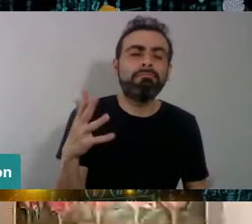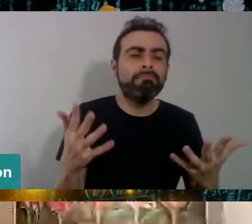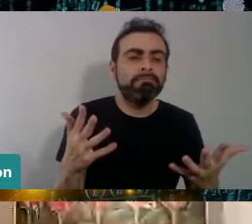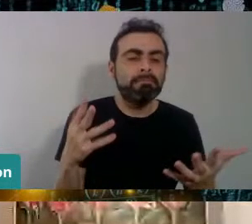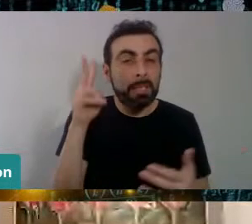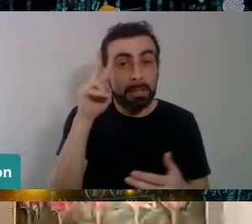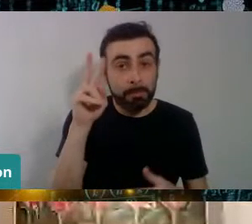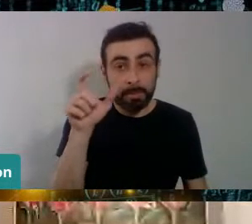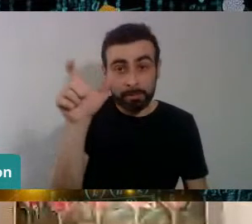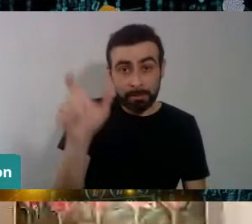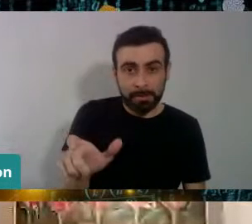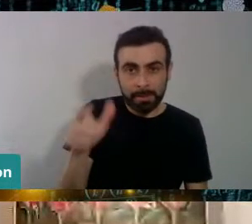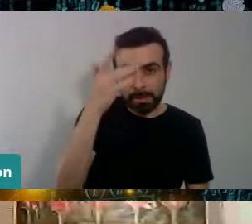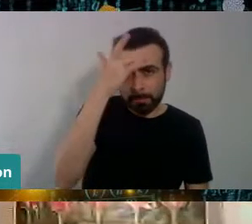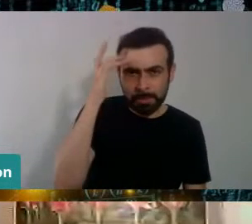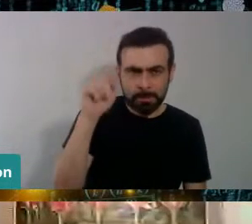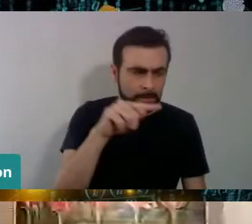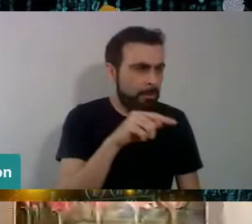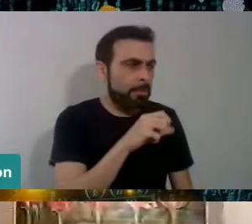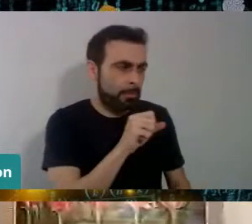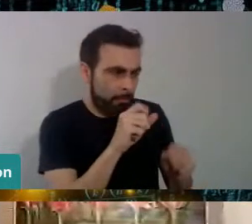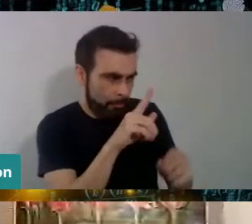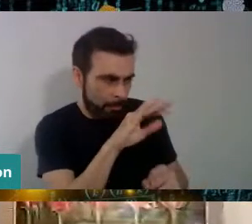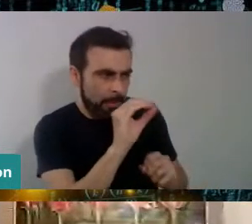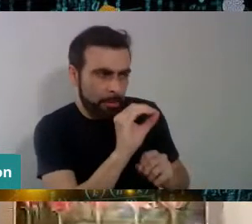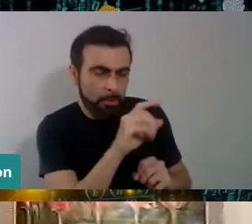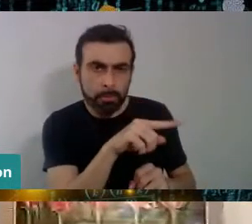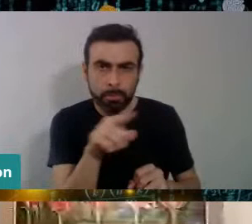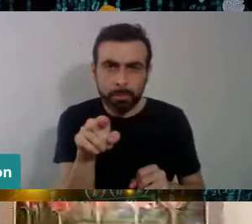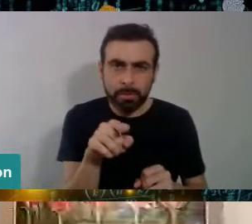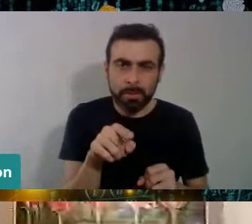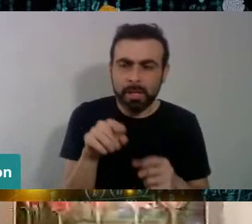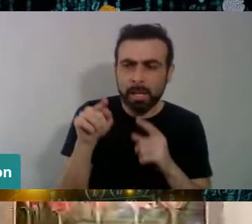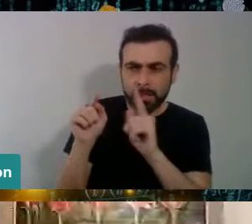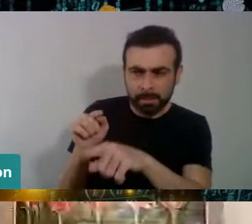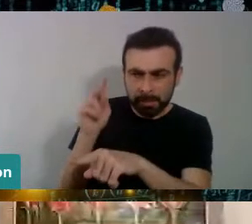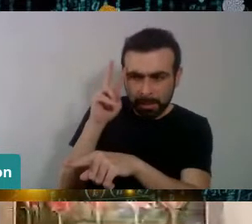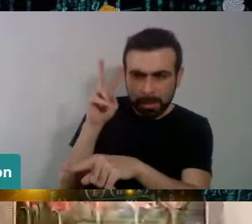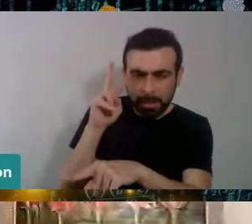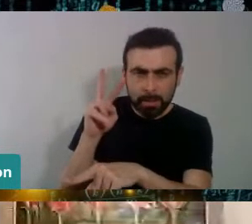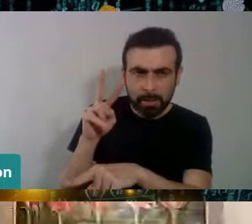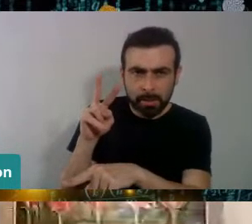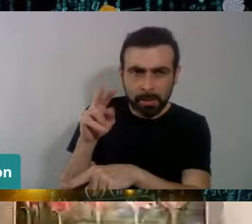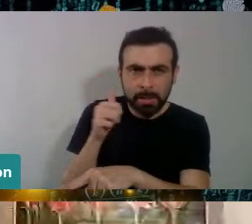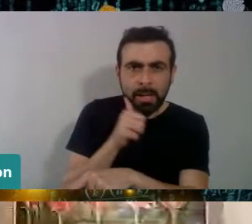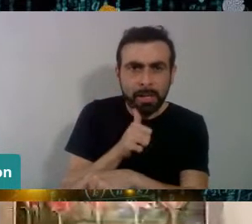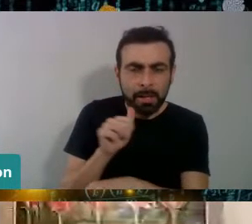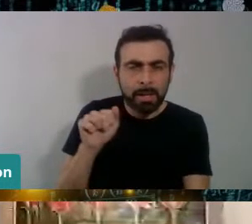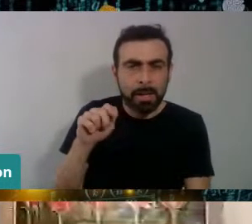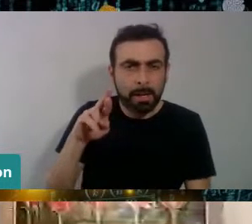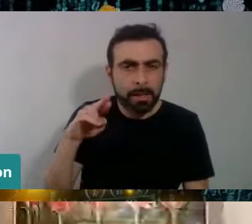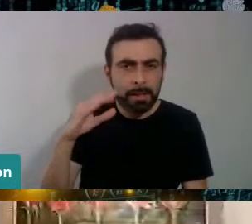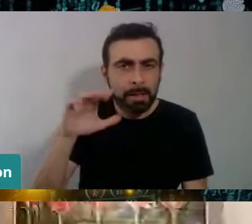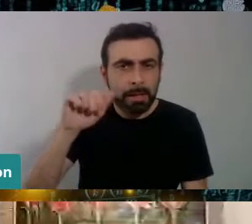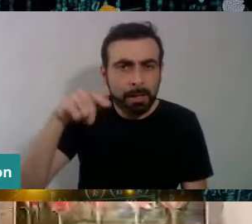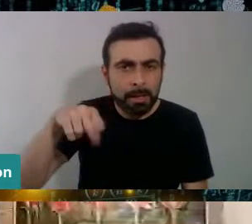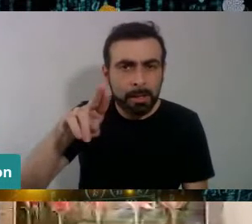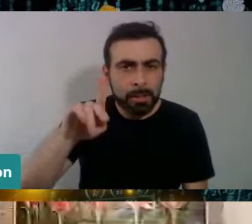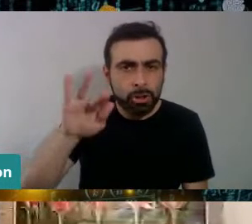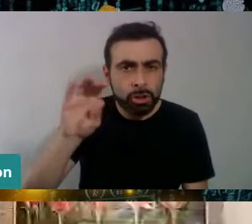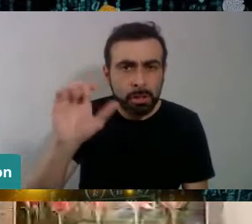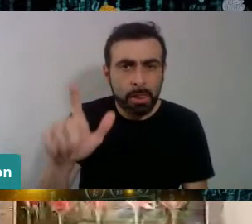a pessoa que nos ajudou, né, Guido? Era Arcângela, né? Era Arcângela, isso mesmo.